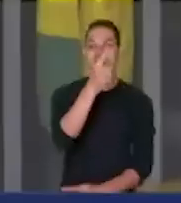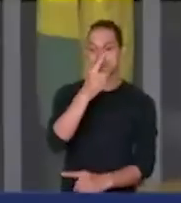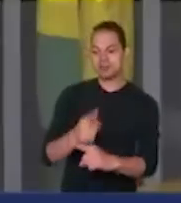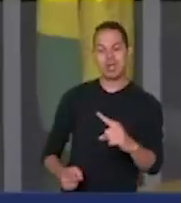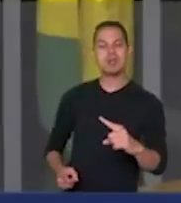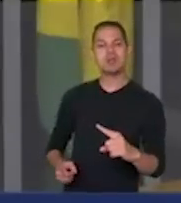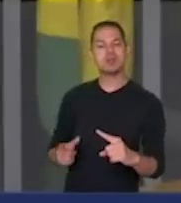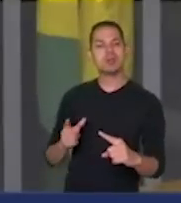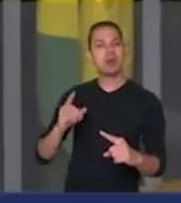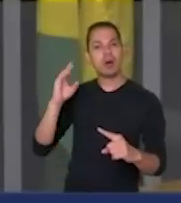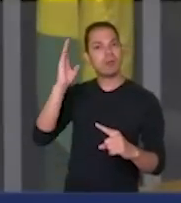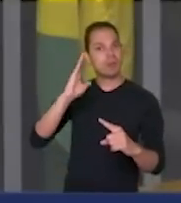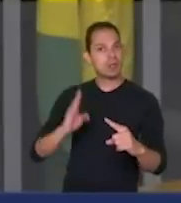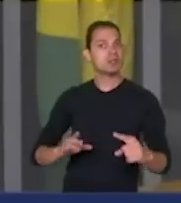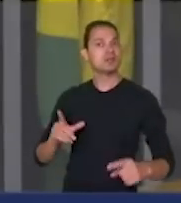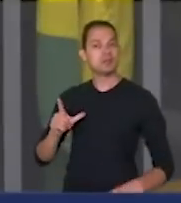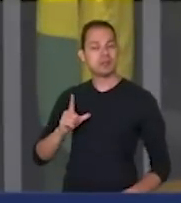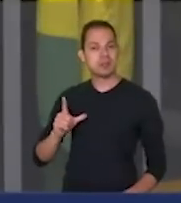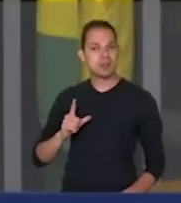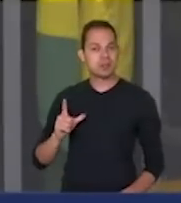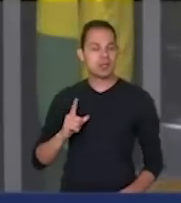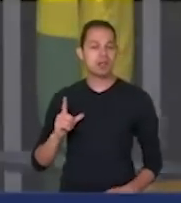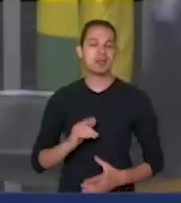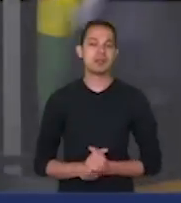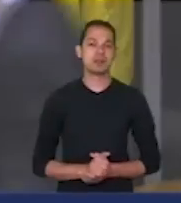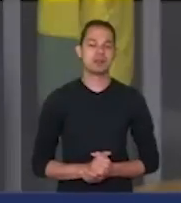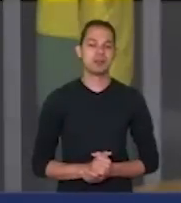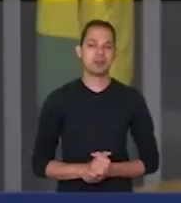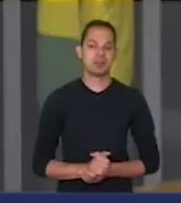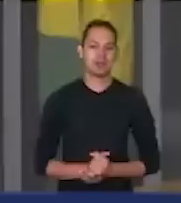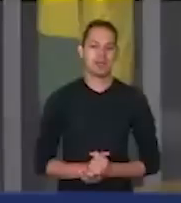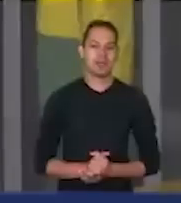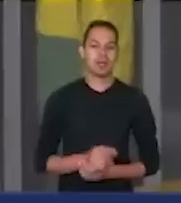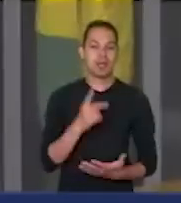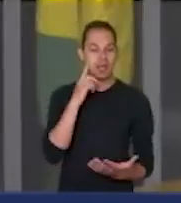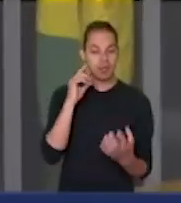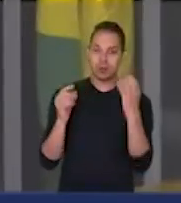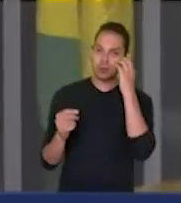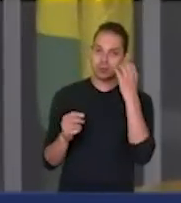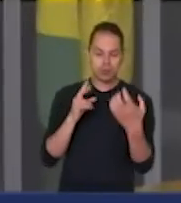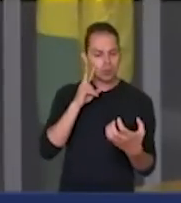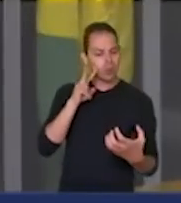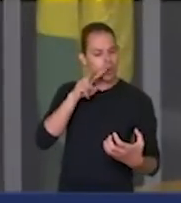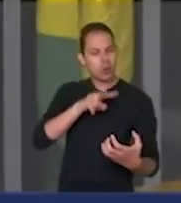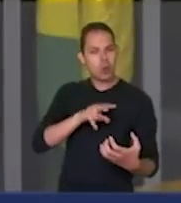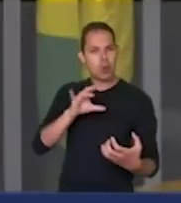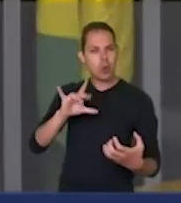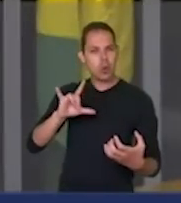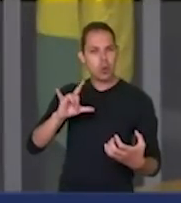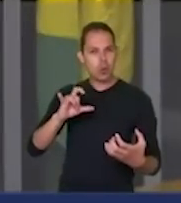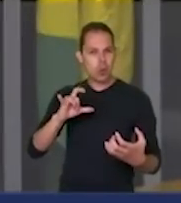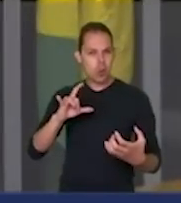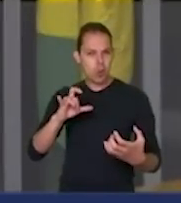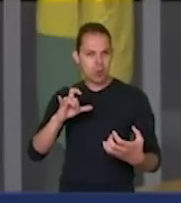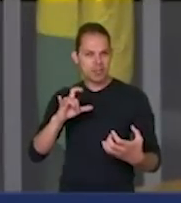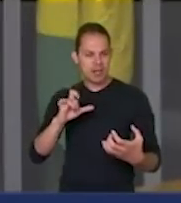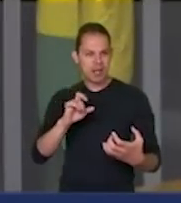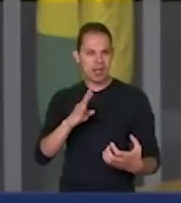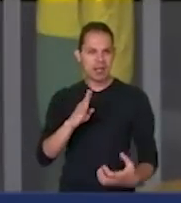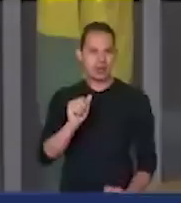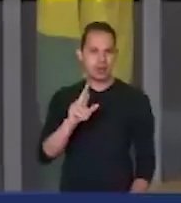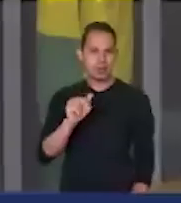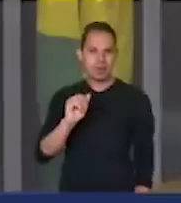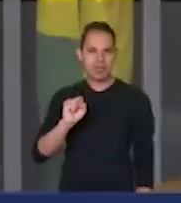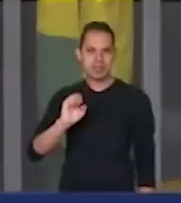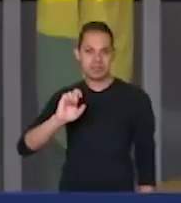o Brasil Paralelo. Estou entrando aqui na página do Instagram do Brasil Paralelo para ler ipsis